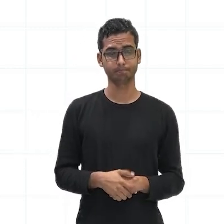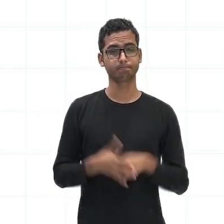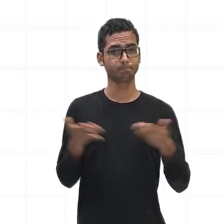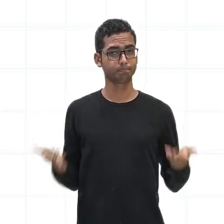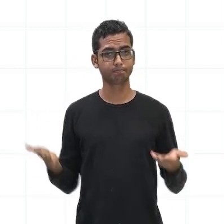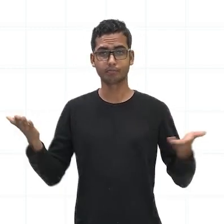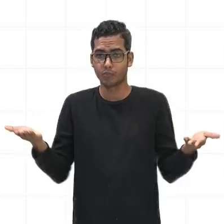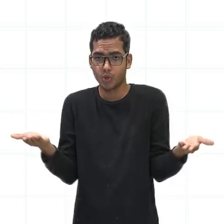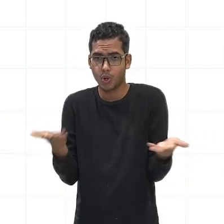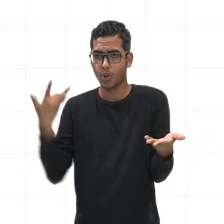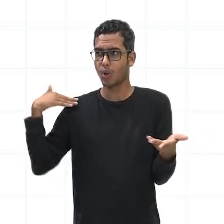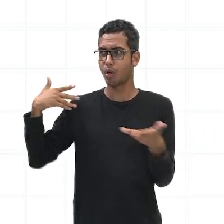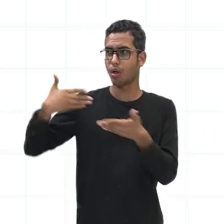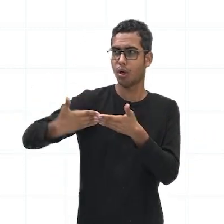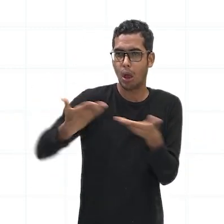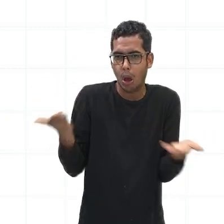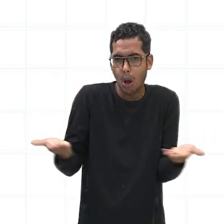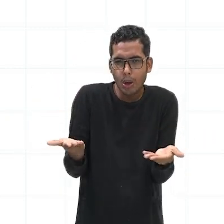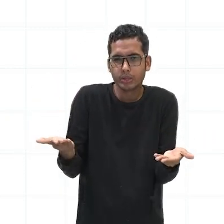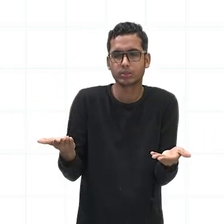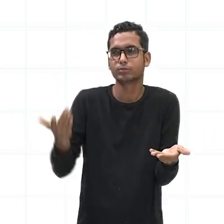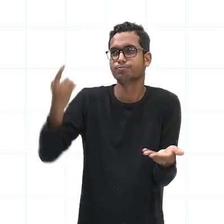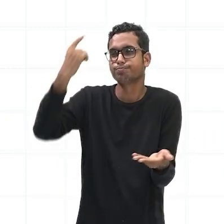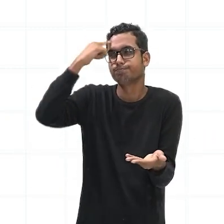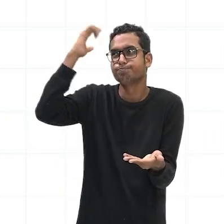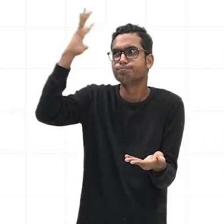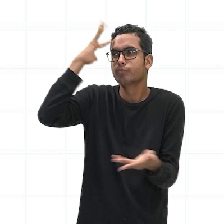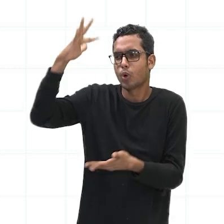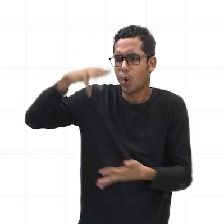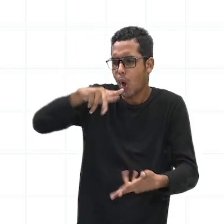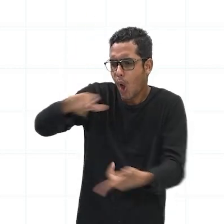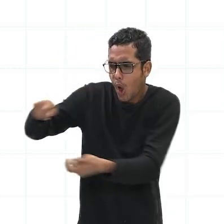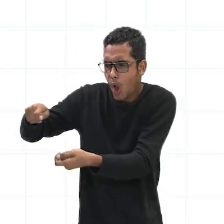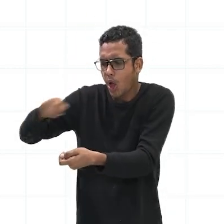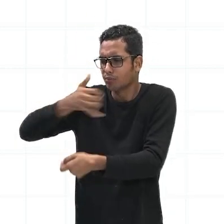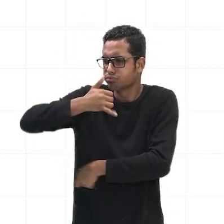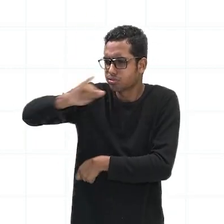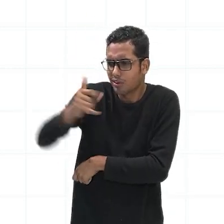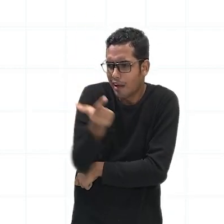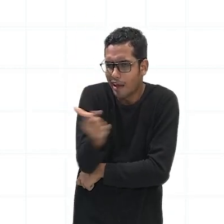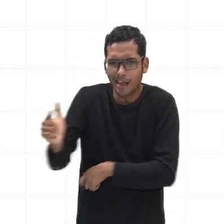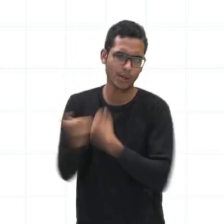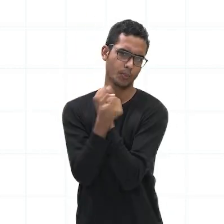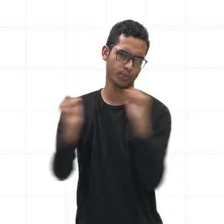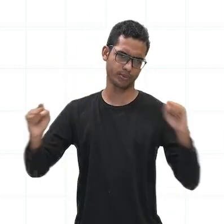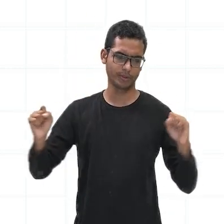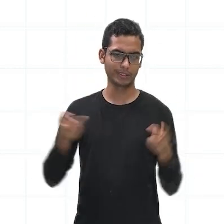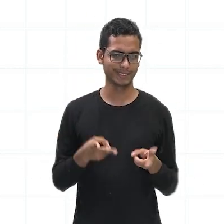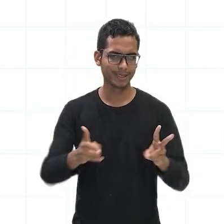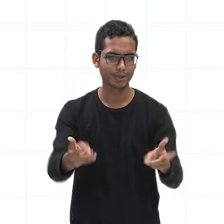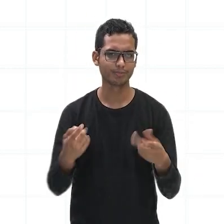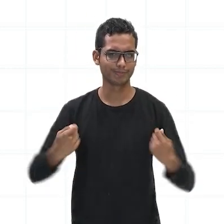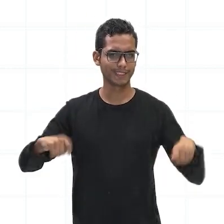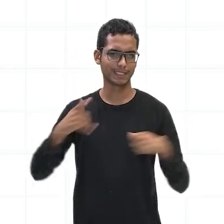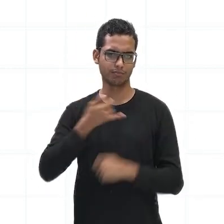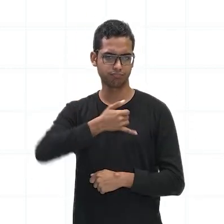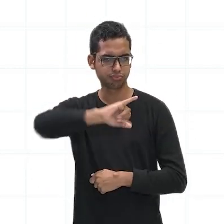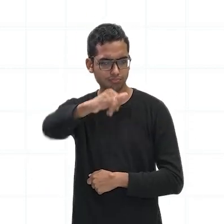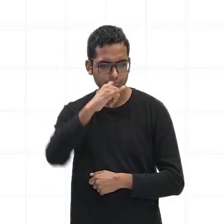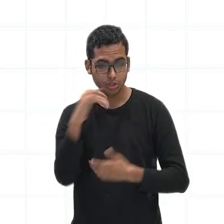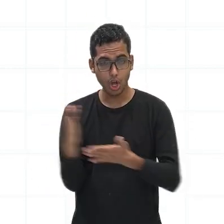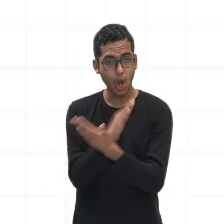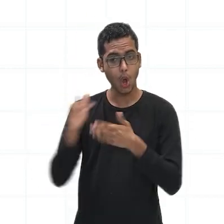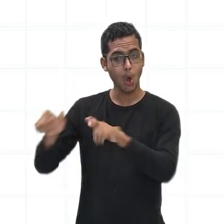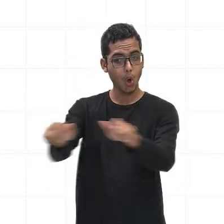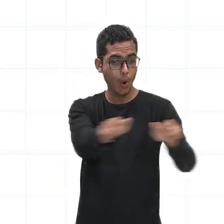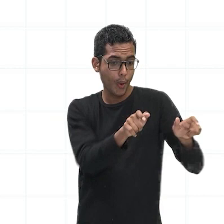seria impossível pensar num mundo sem o uso da energia elétrica, E em alguns locais, até algumas